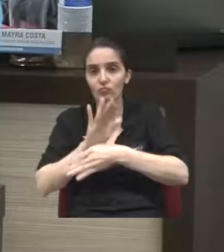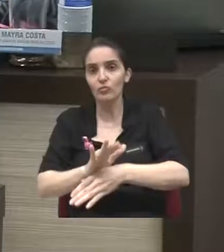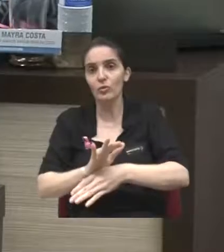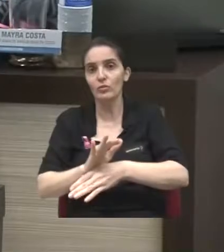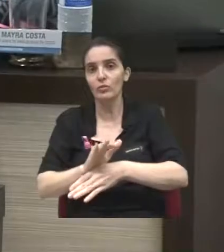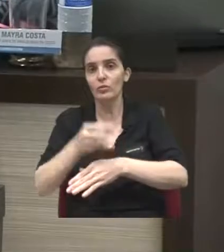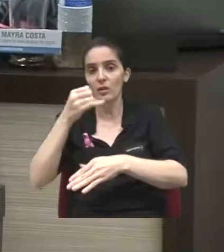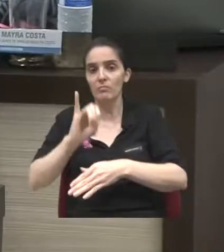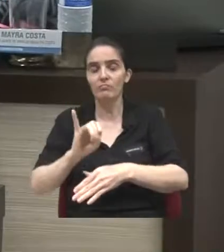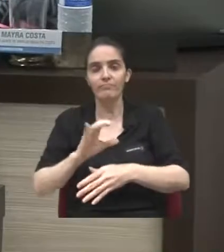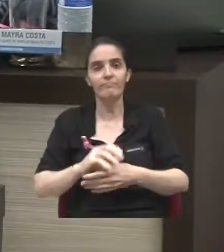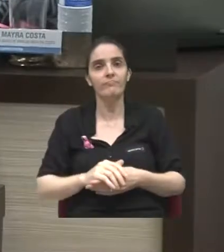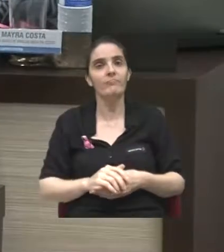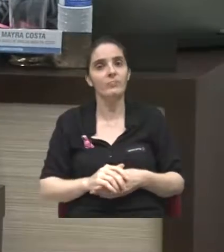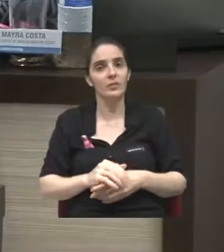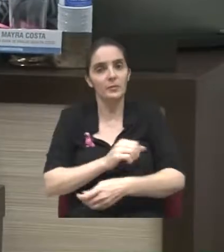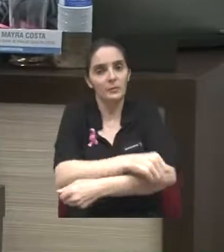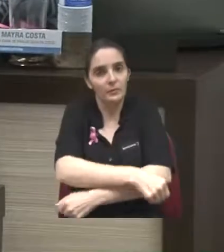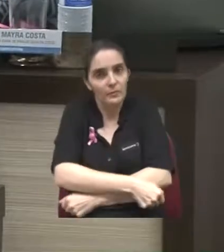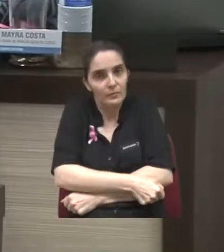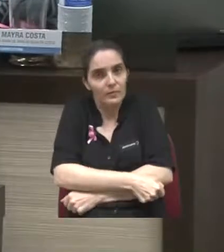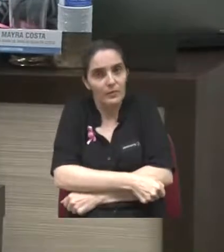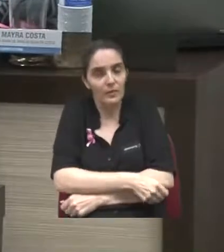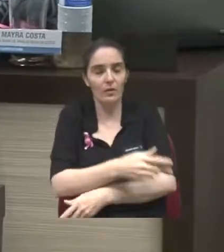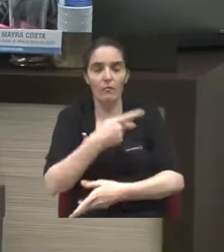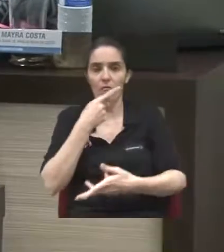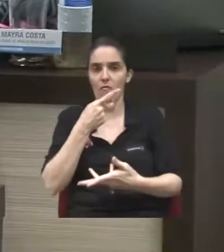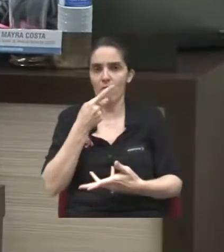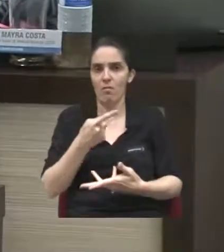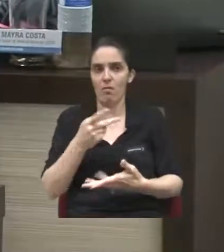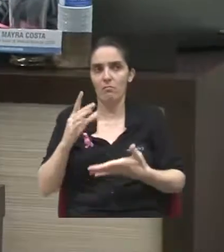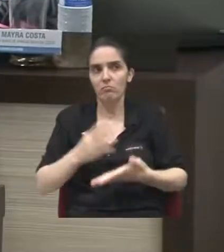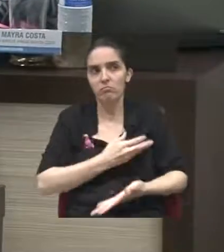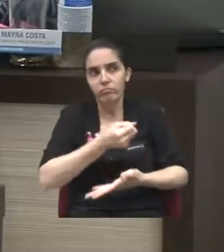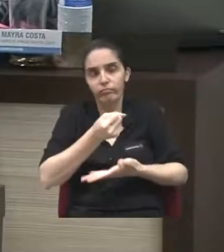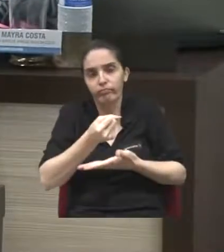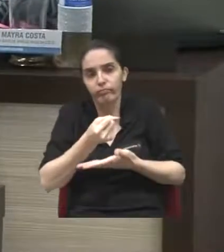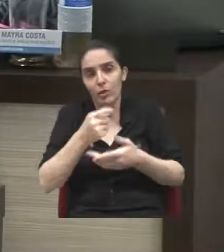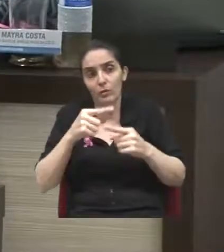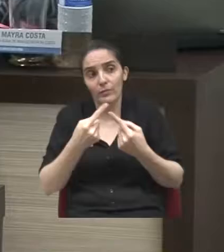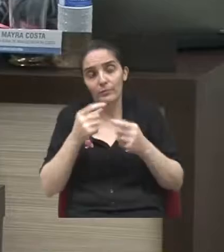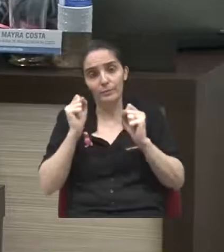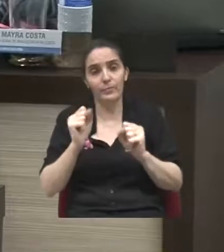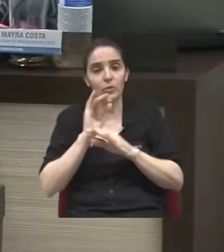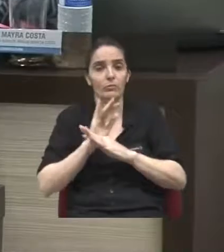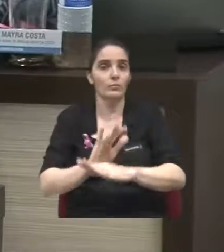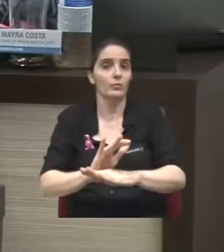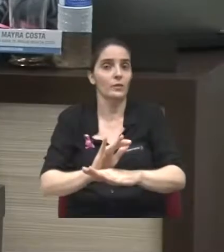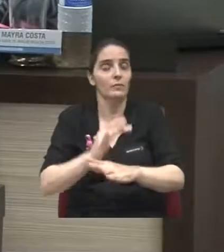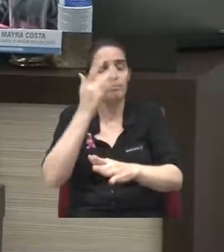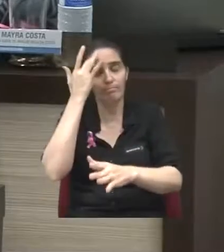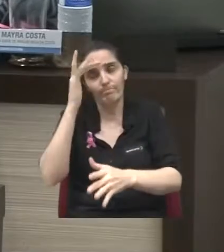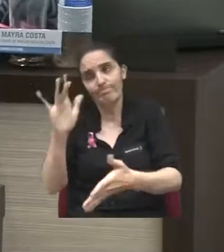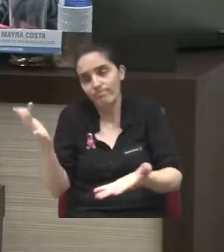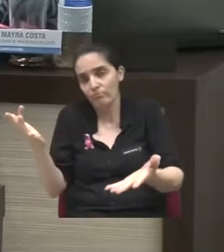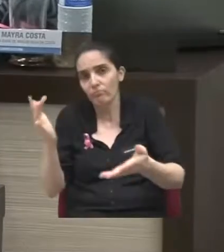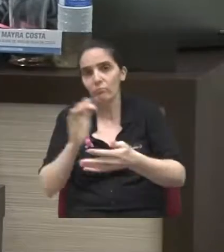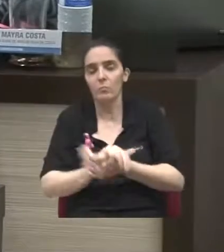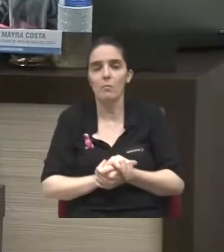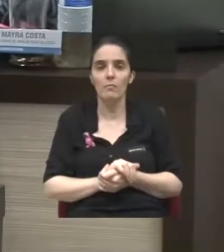manobra. Não estou dizendo que isso, mas poderia ajudar a salvá-lo. Então,